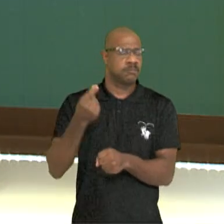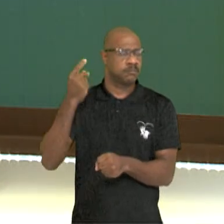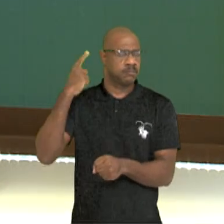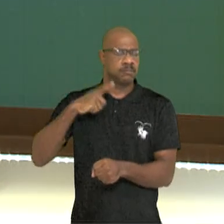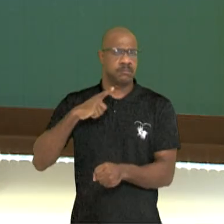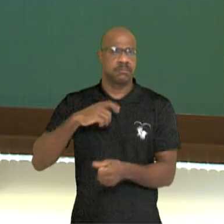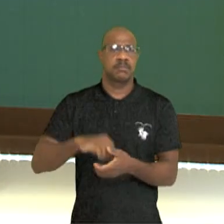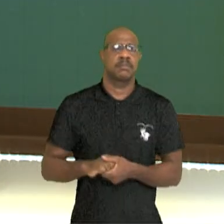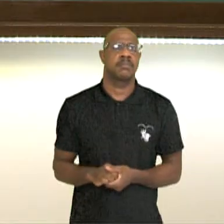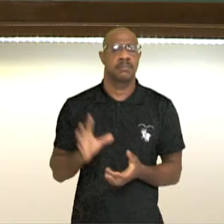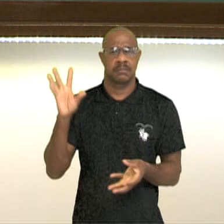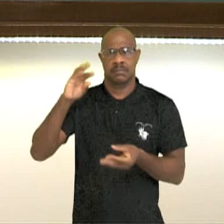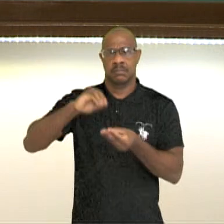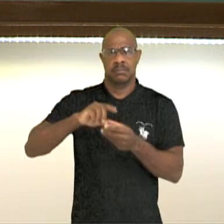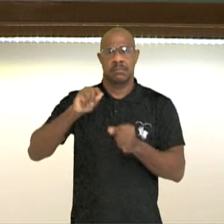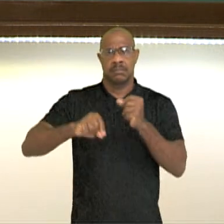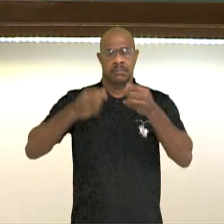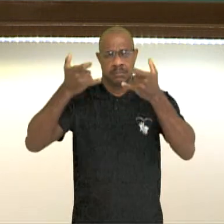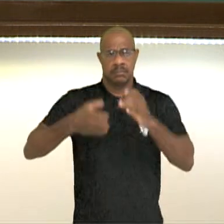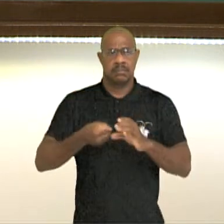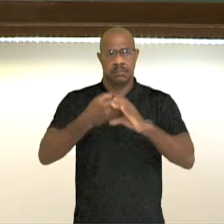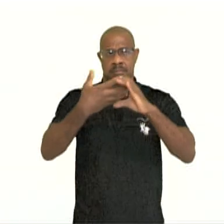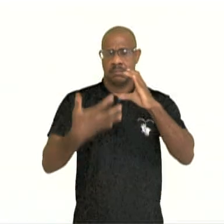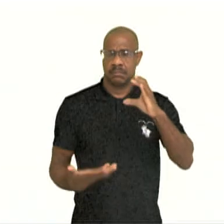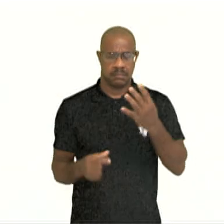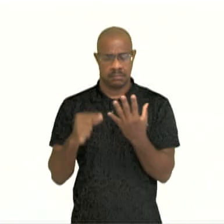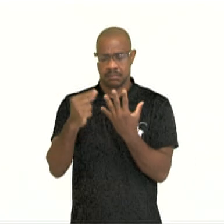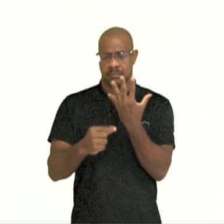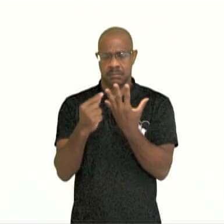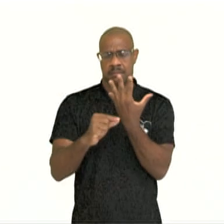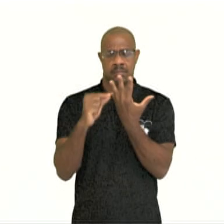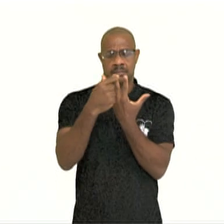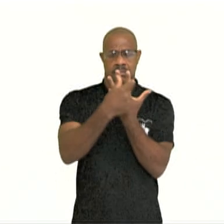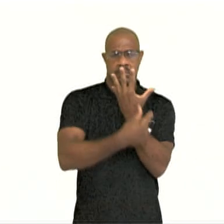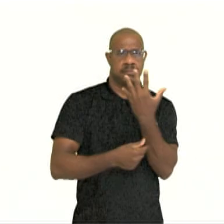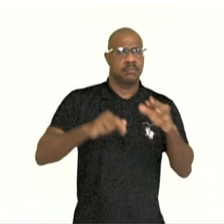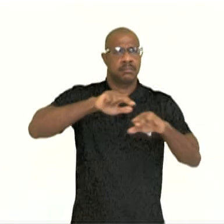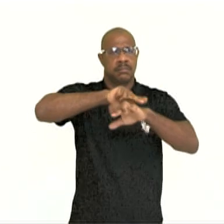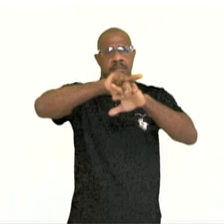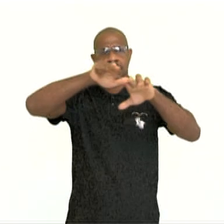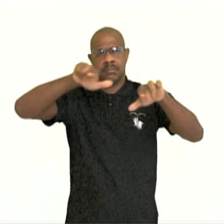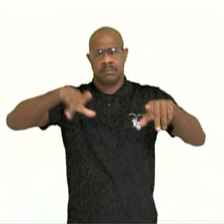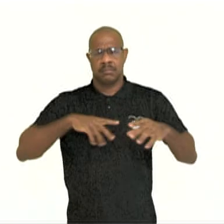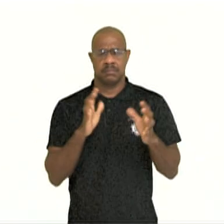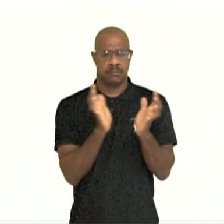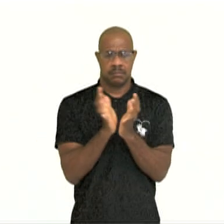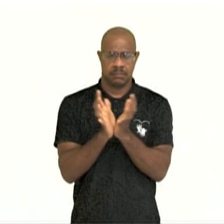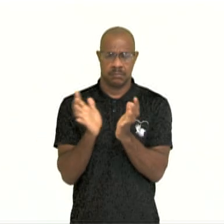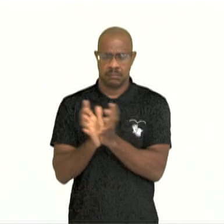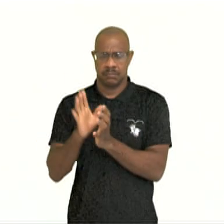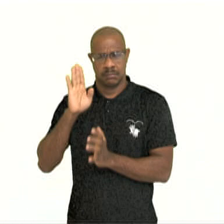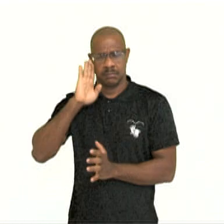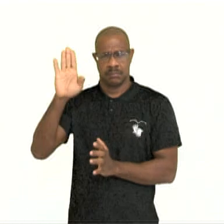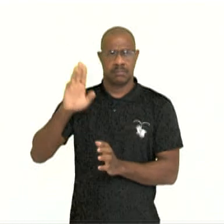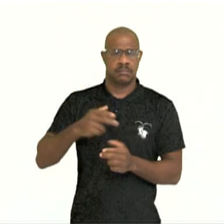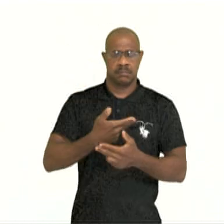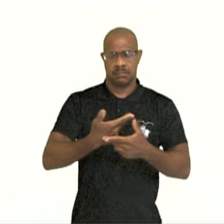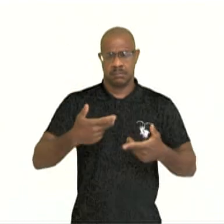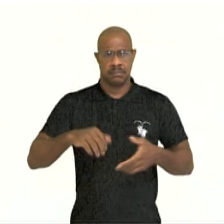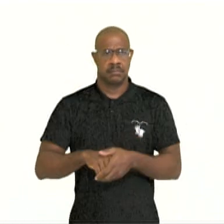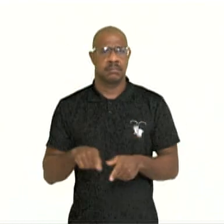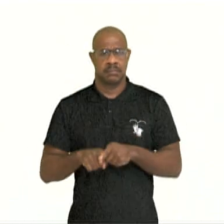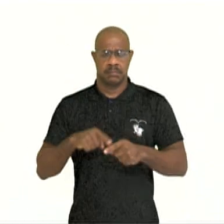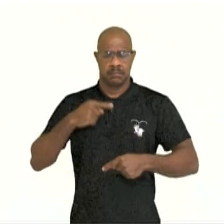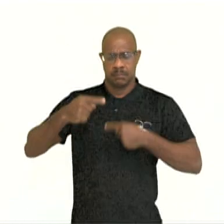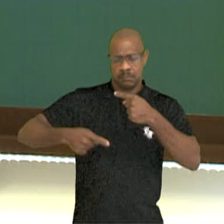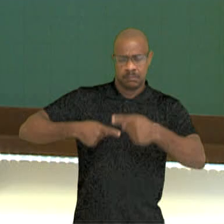nós vimos nessa aula as características das pteridófitas, a classificação do grupo, os seus principais exemplares, o ciclo